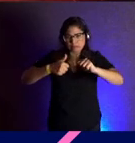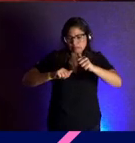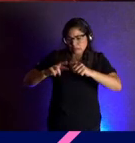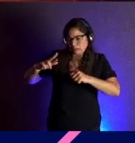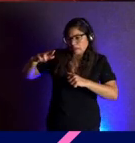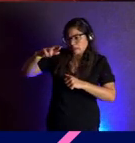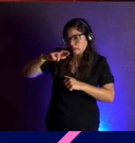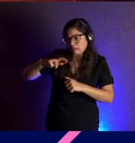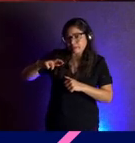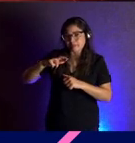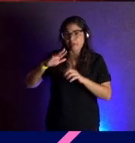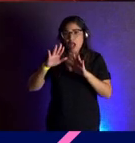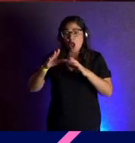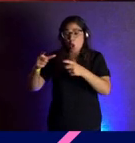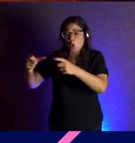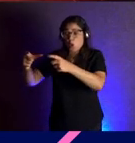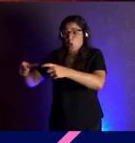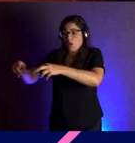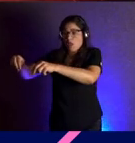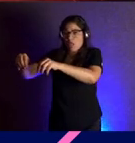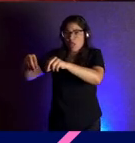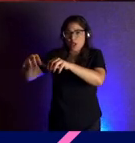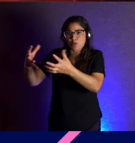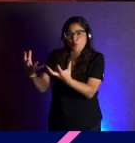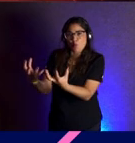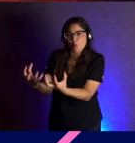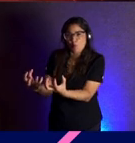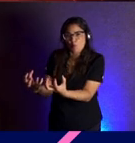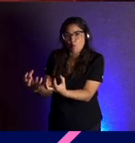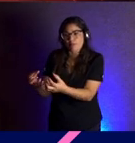está desmatado com, por exemplo, onde tem